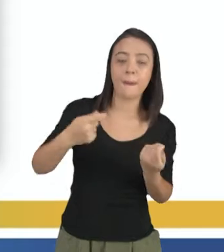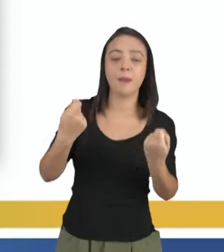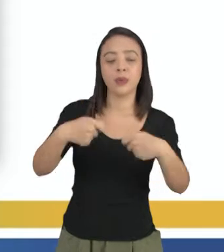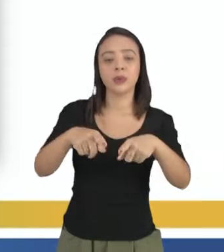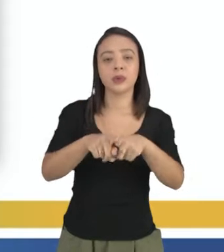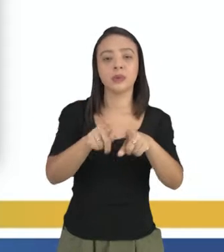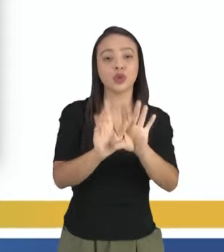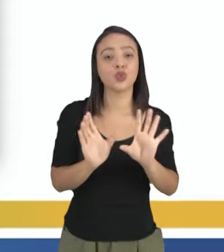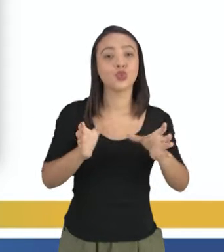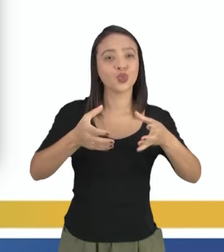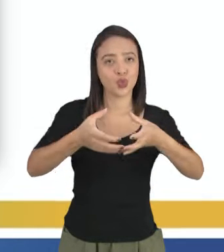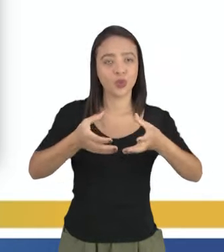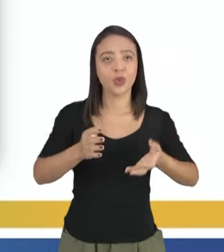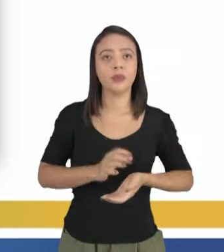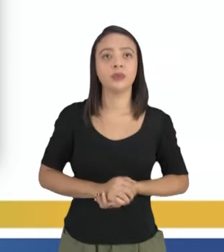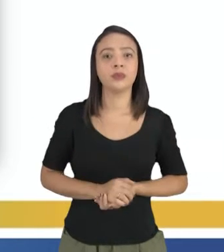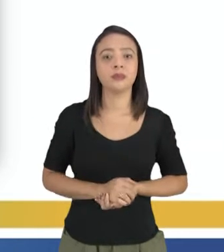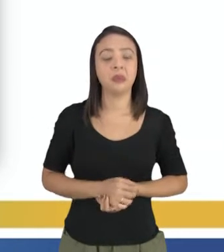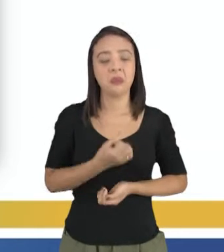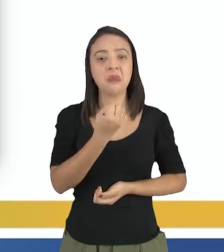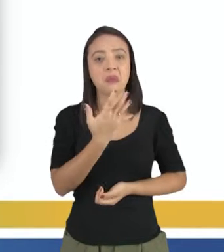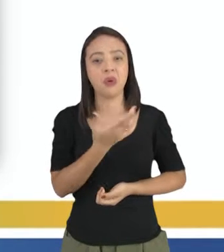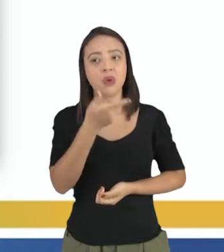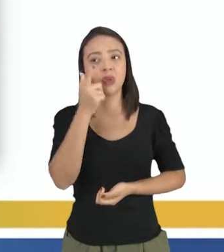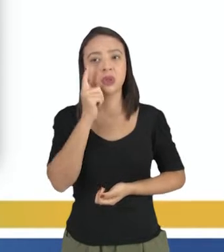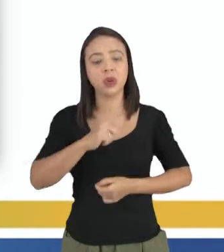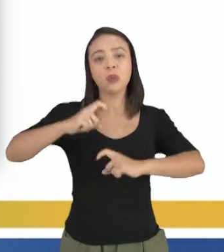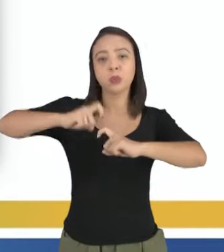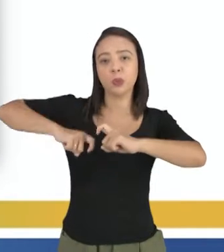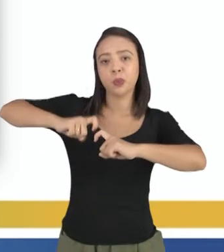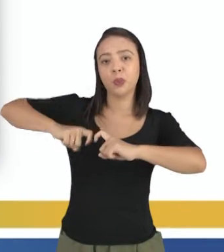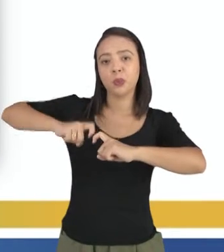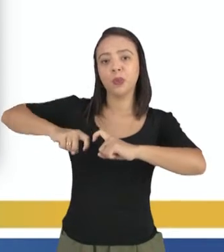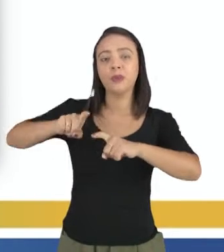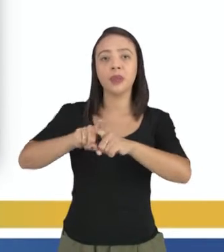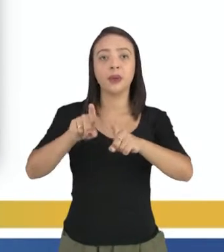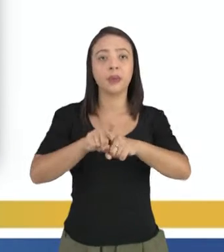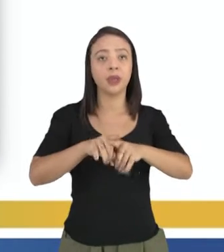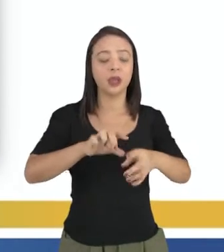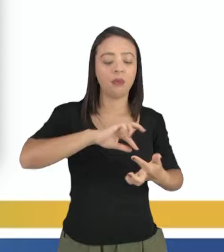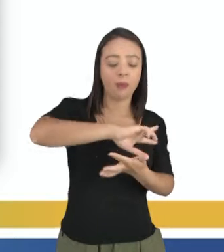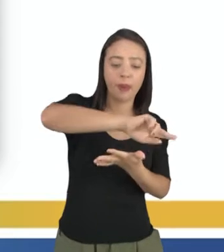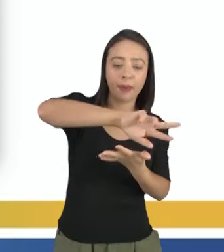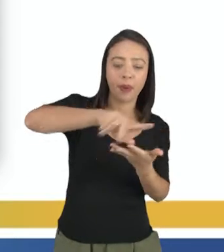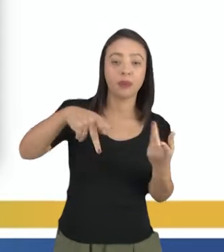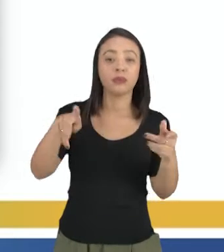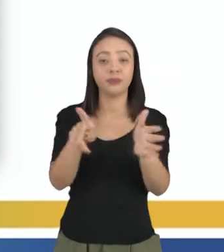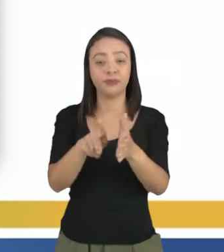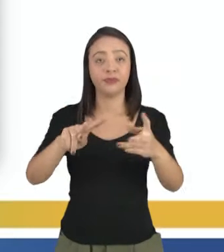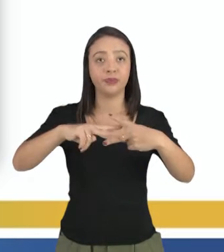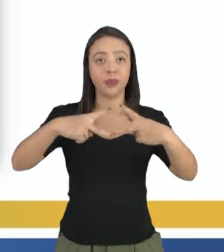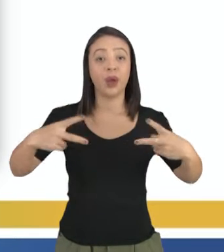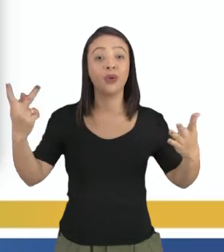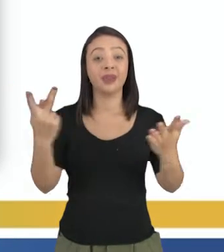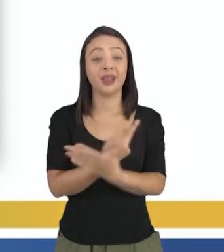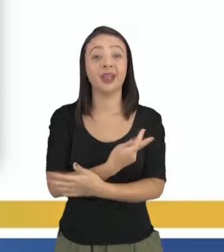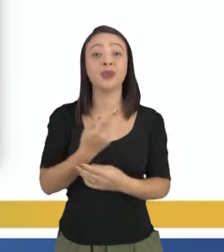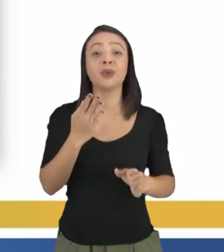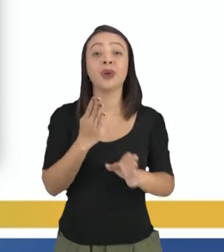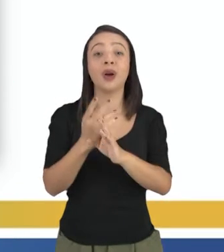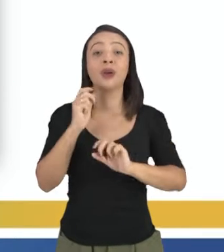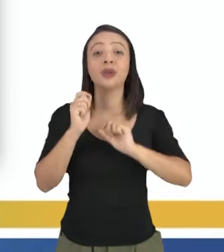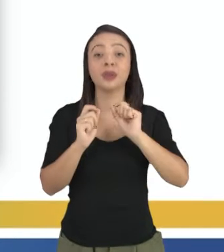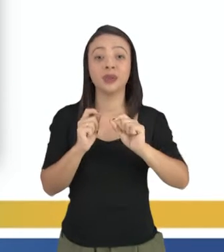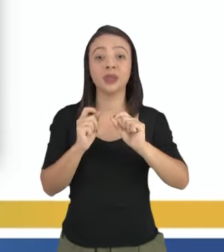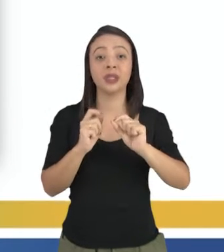população. Essa vantagem, né, da reprodução sexuada e dessa variabilidade genética ocorre devido à